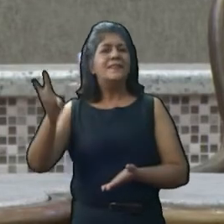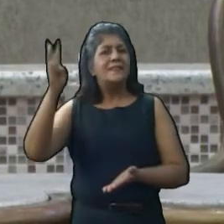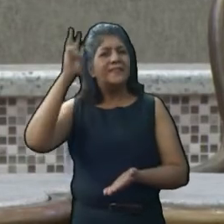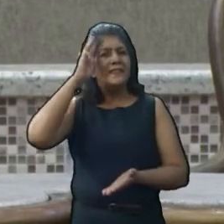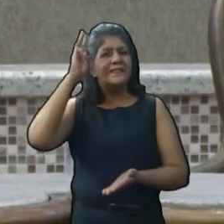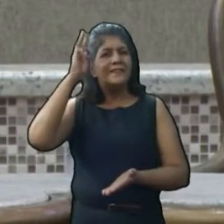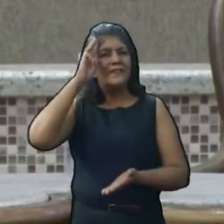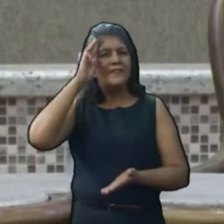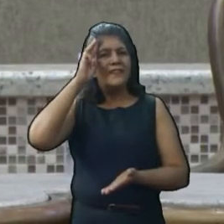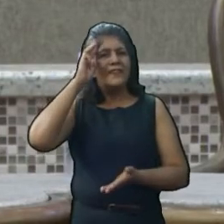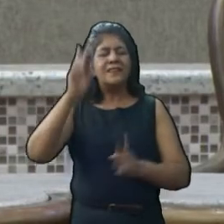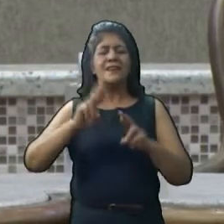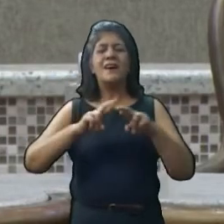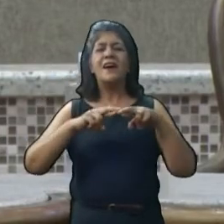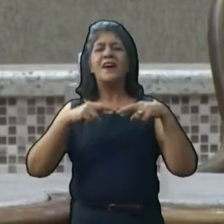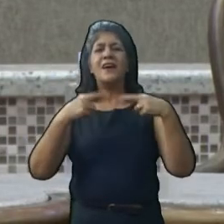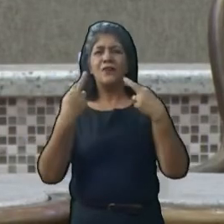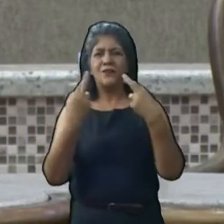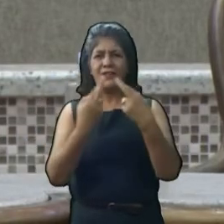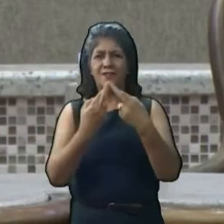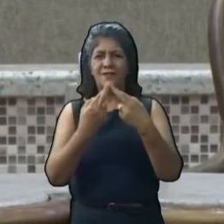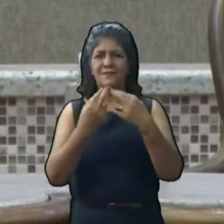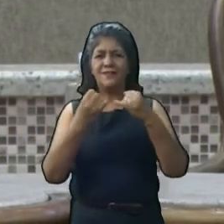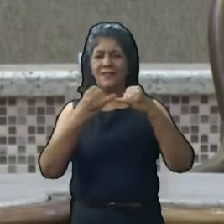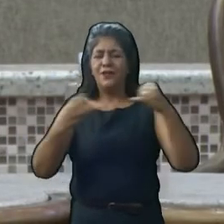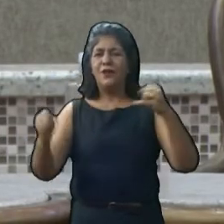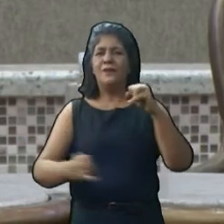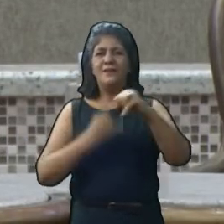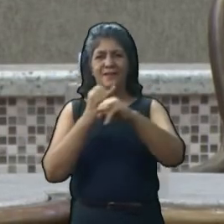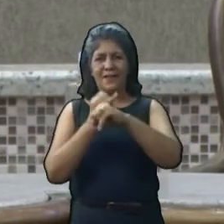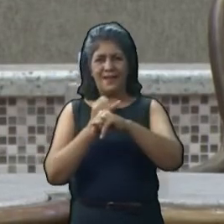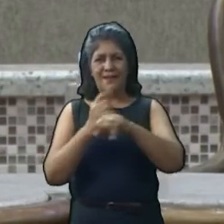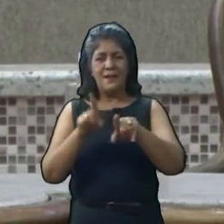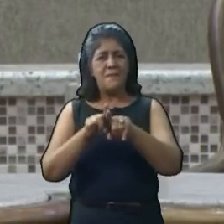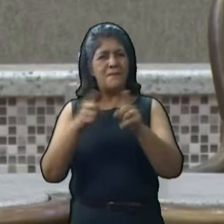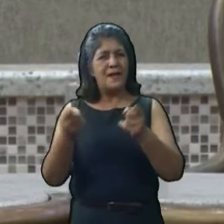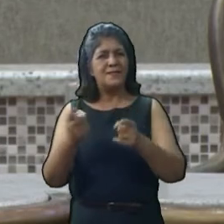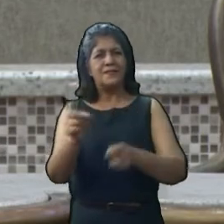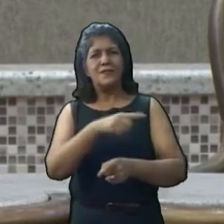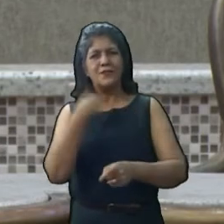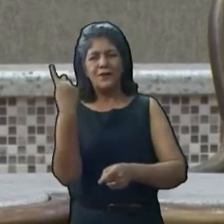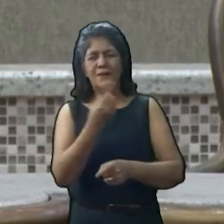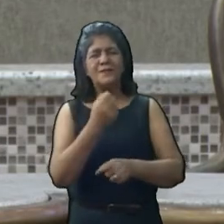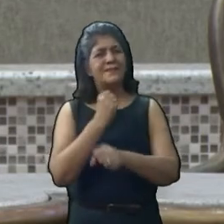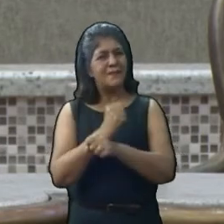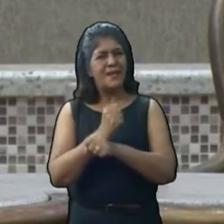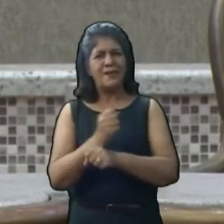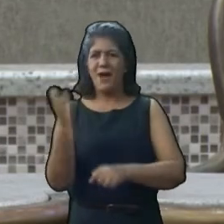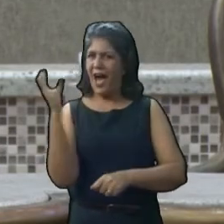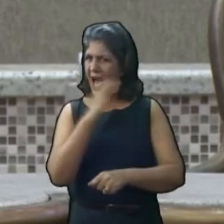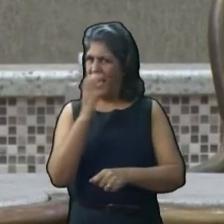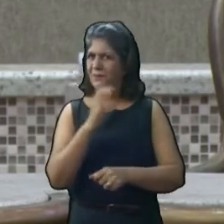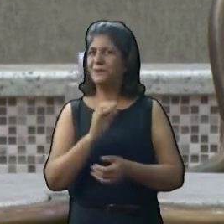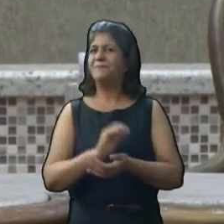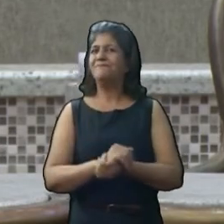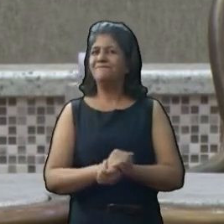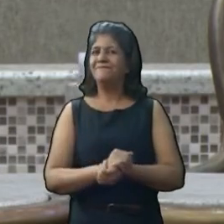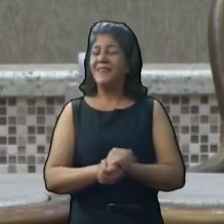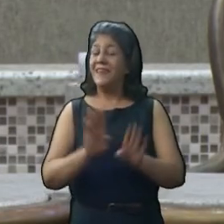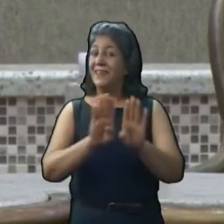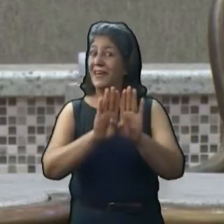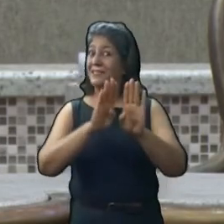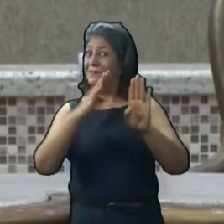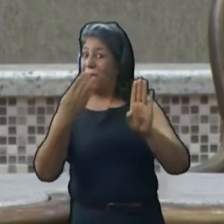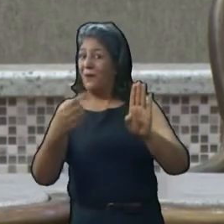com essas reuniões online mas estamos esperando muito breve muito breve que as